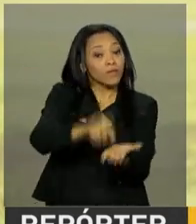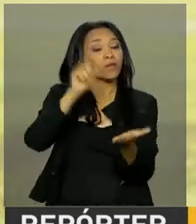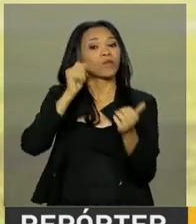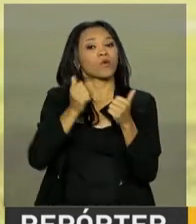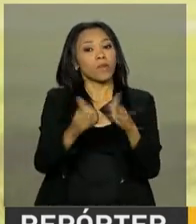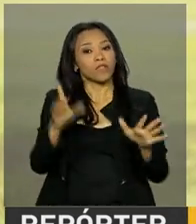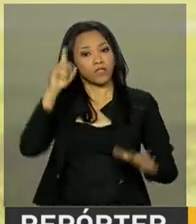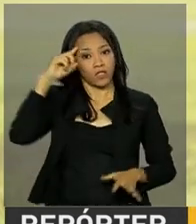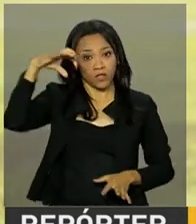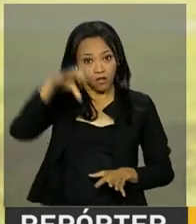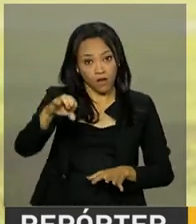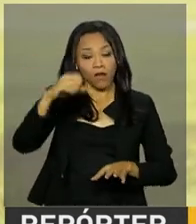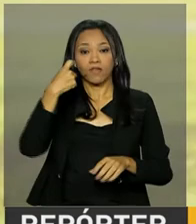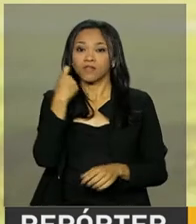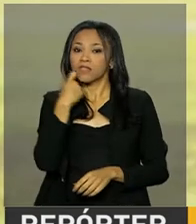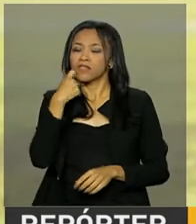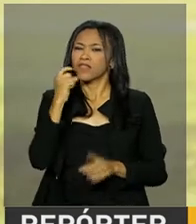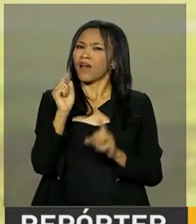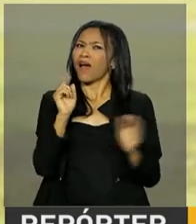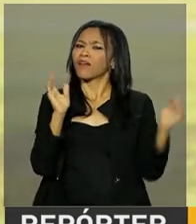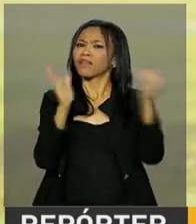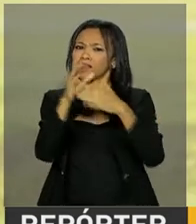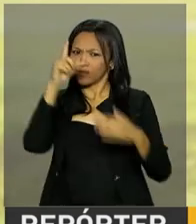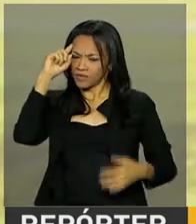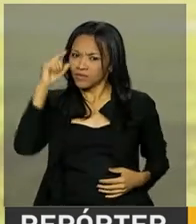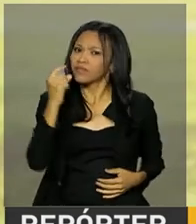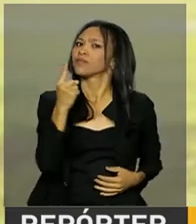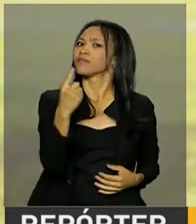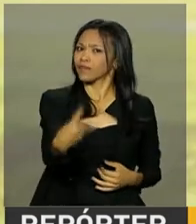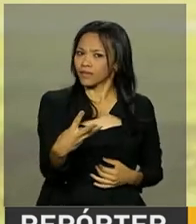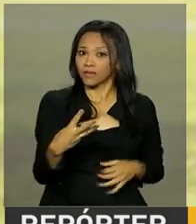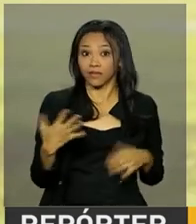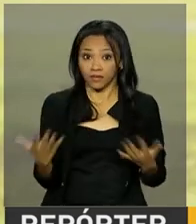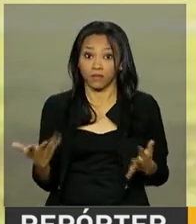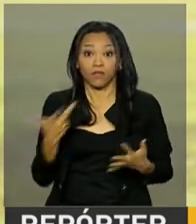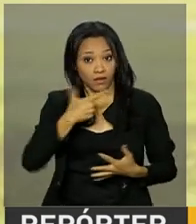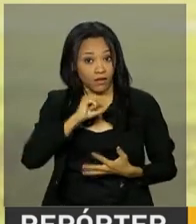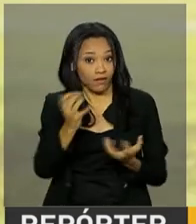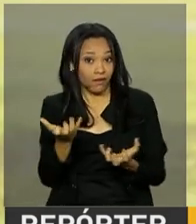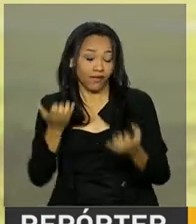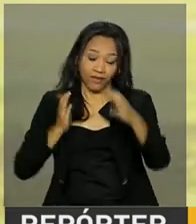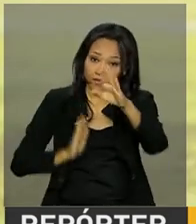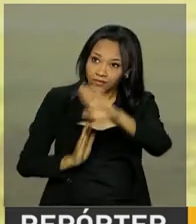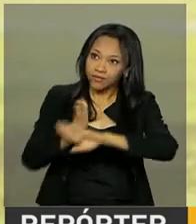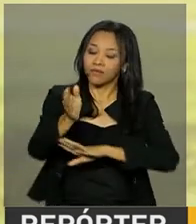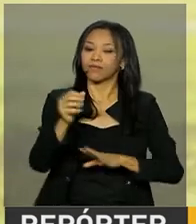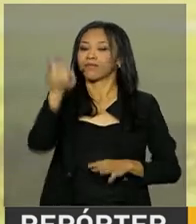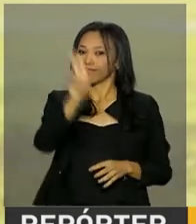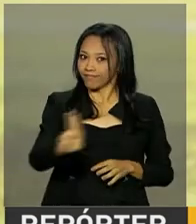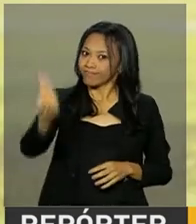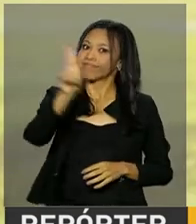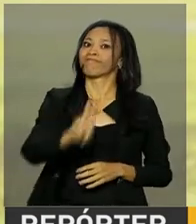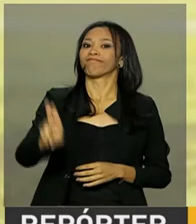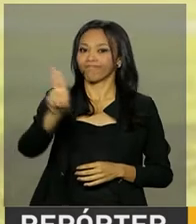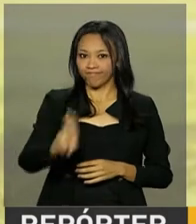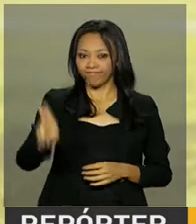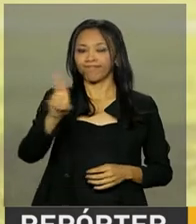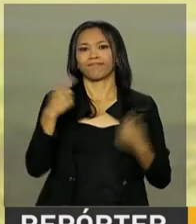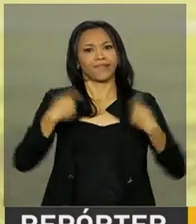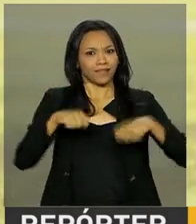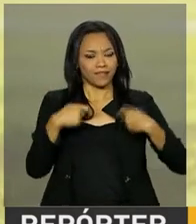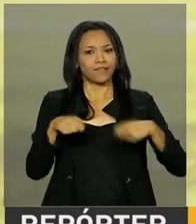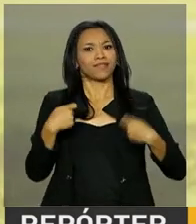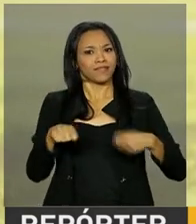sexta feira e vai até o dia 13 portanto para quem quer conquistar aí uma vaga de ensino superior